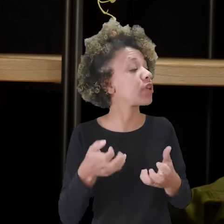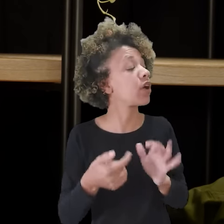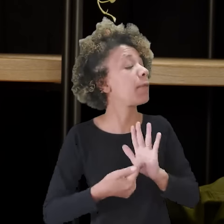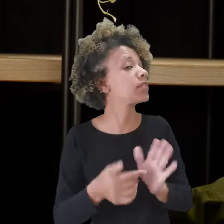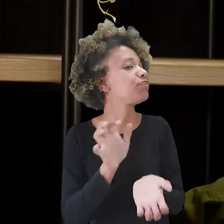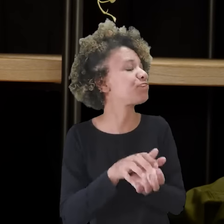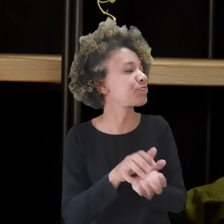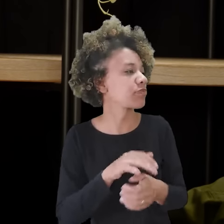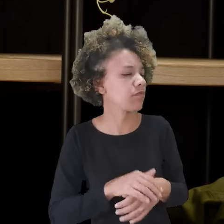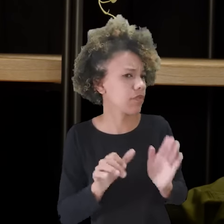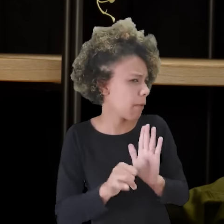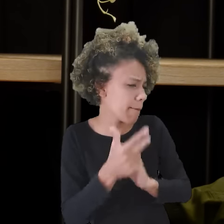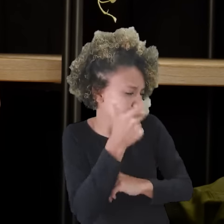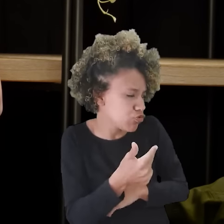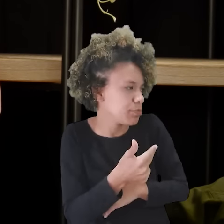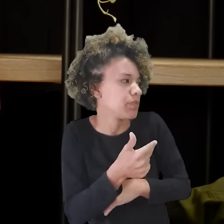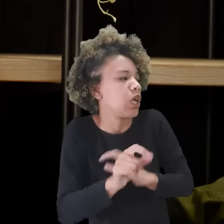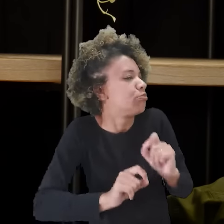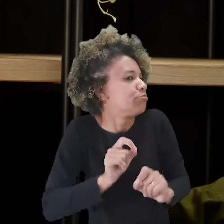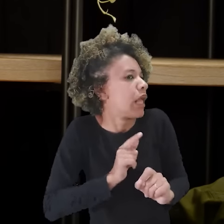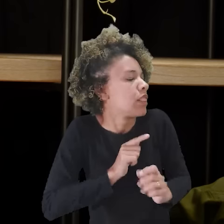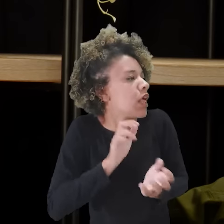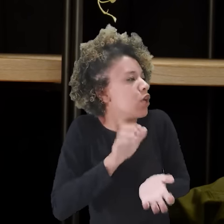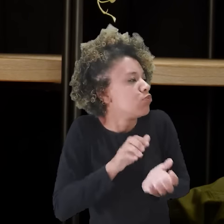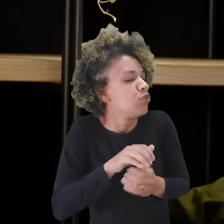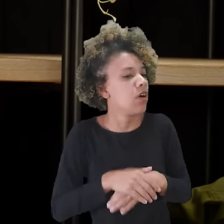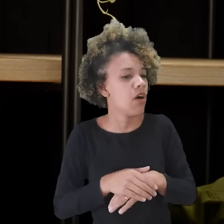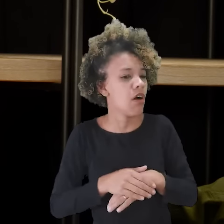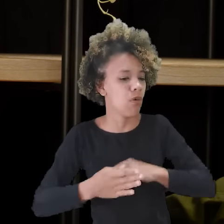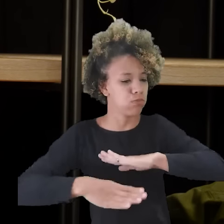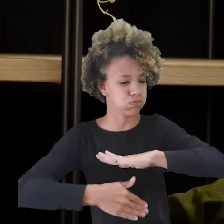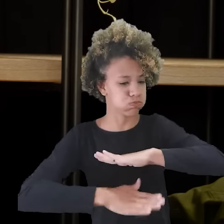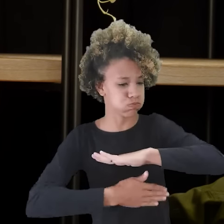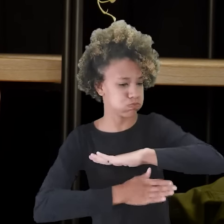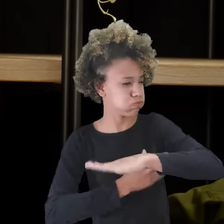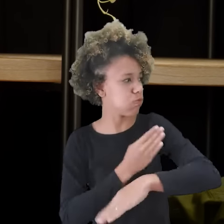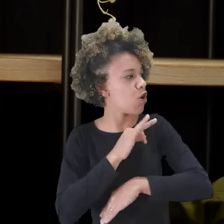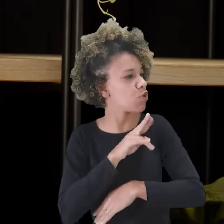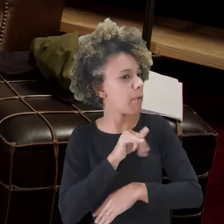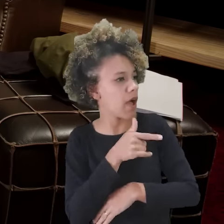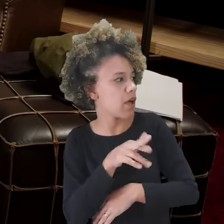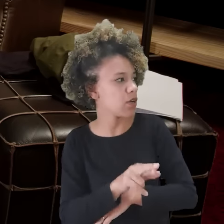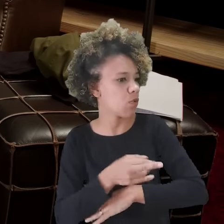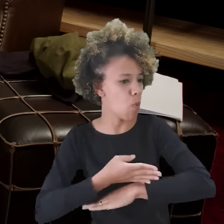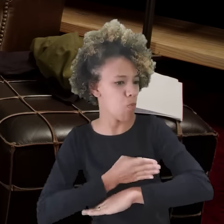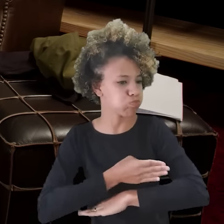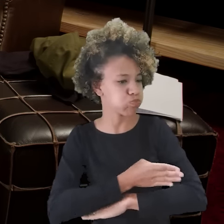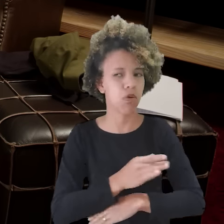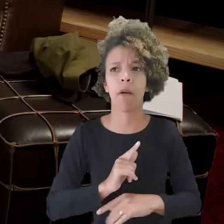cara assim a primeira o primeiro achismo que tem sobre Recife É a coisa do tubarão eu queria que você falasse um pouco sobre isso primeira coisa que